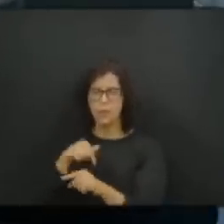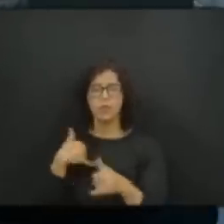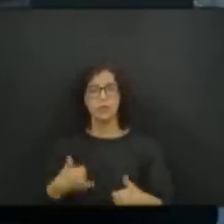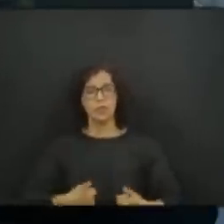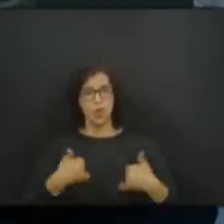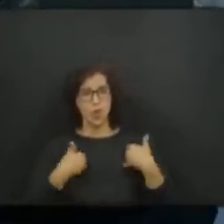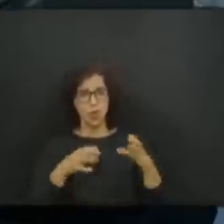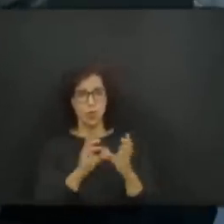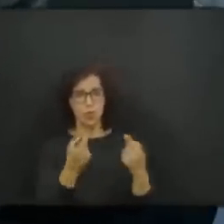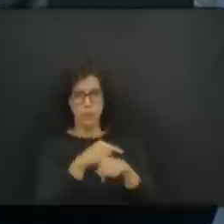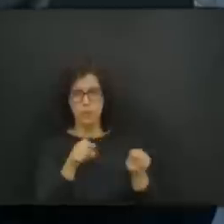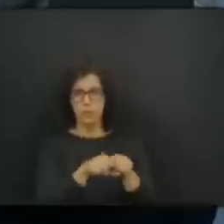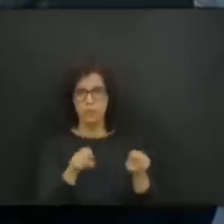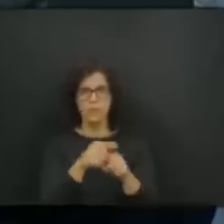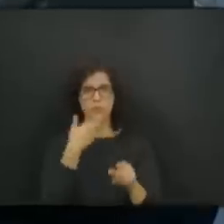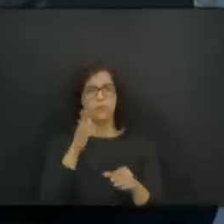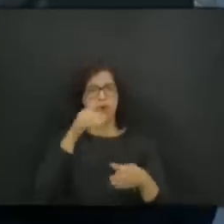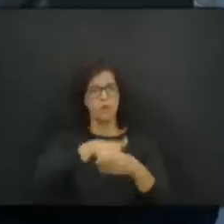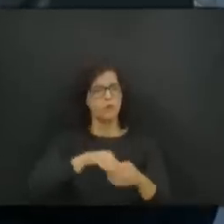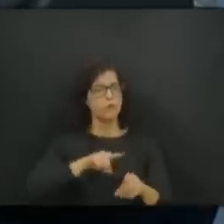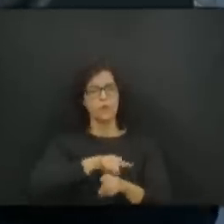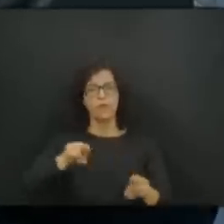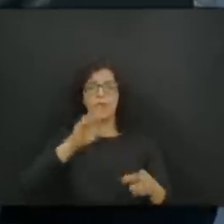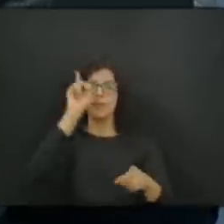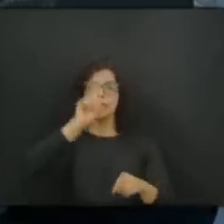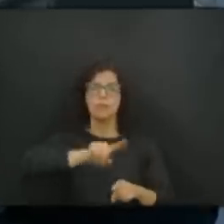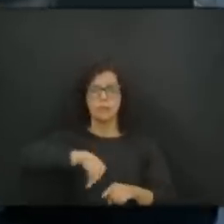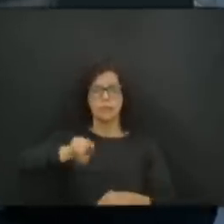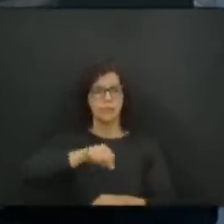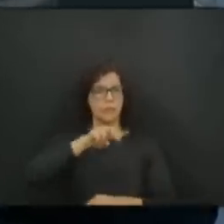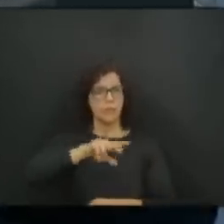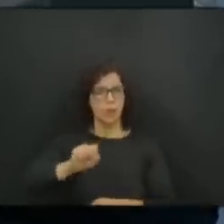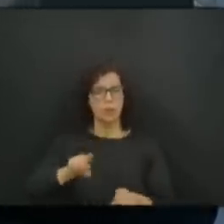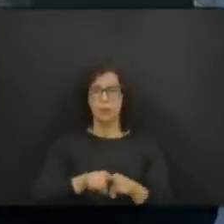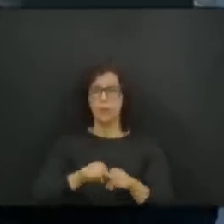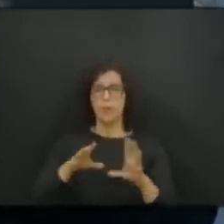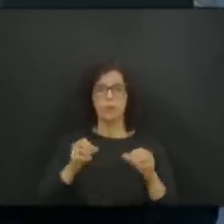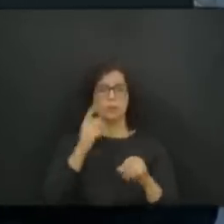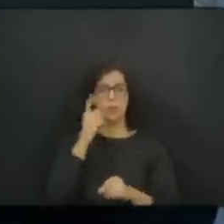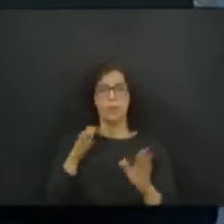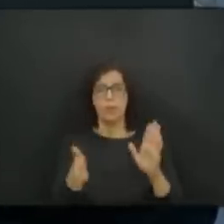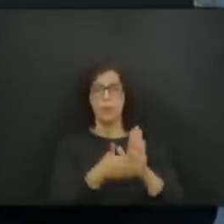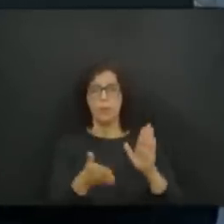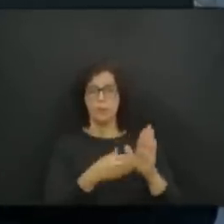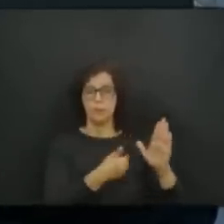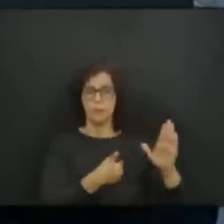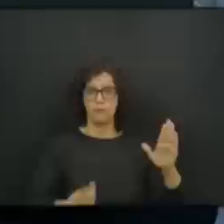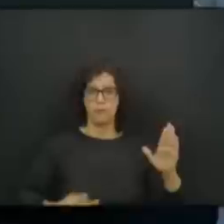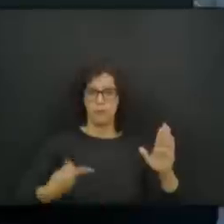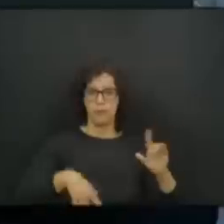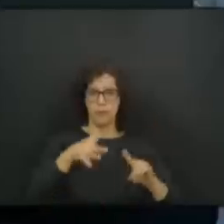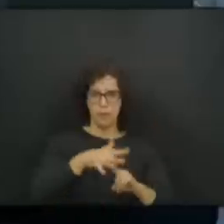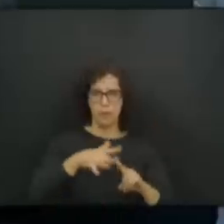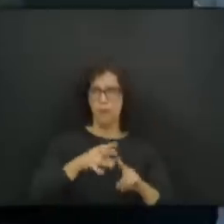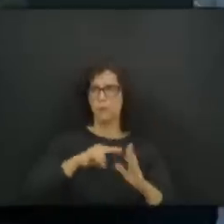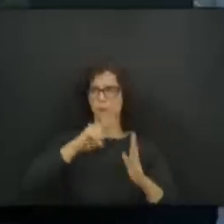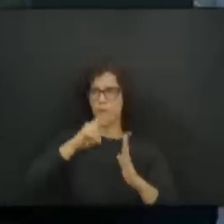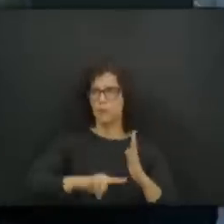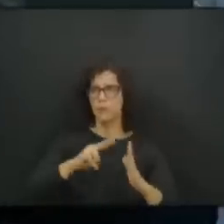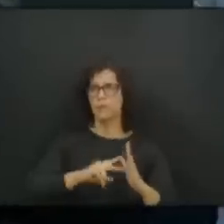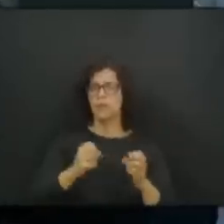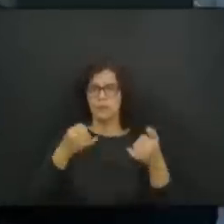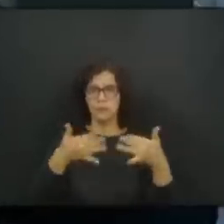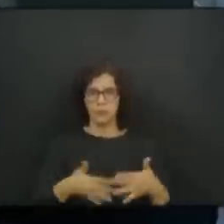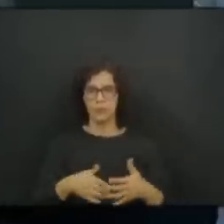bancada de oposição as peças voto contrário de todos os parlamentares a proposta do Governo do Estado Eu leio